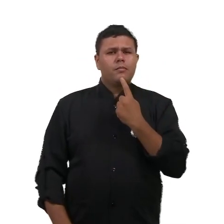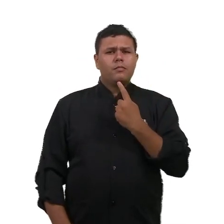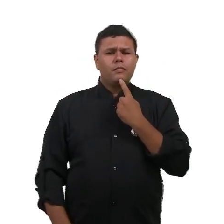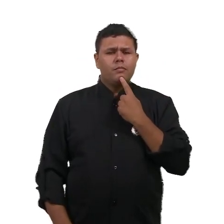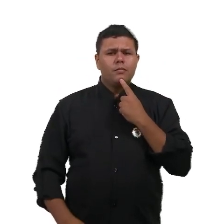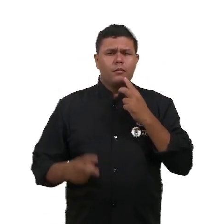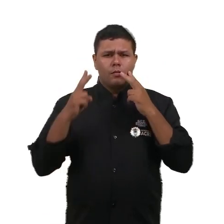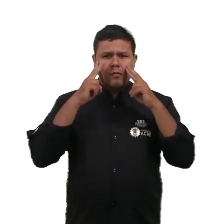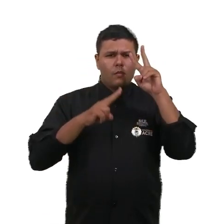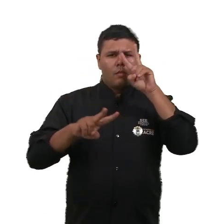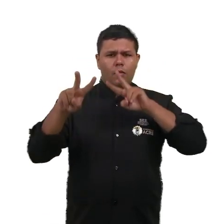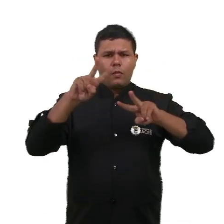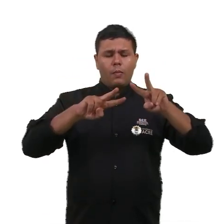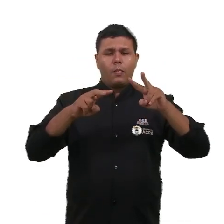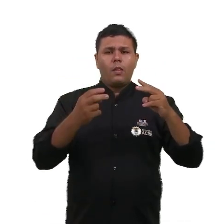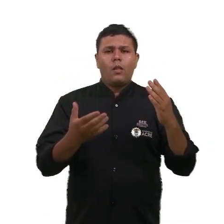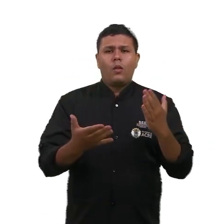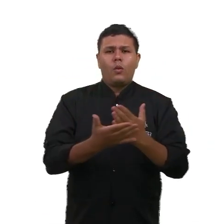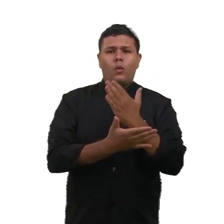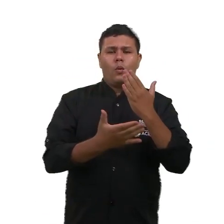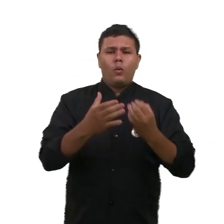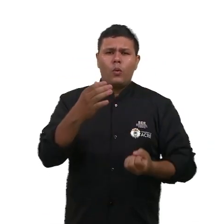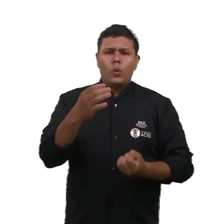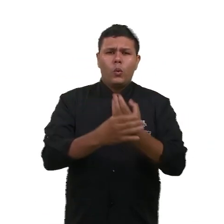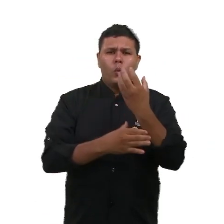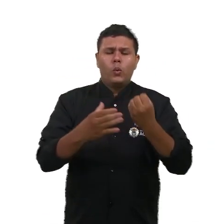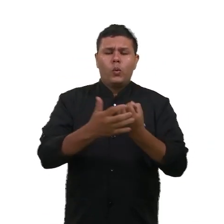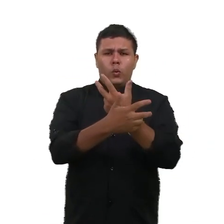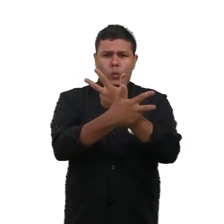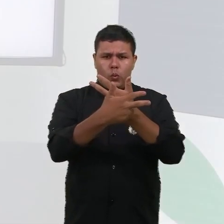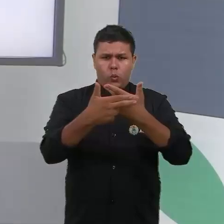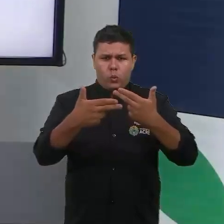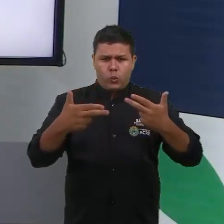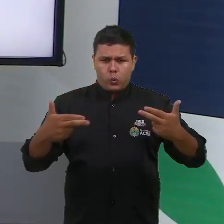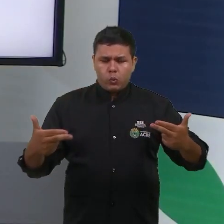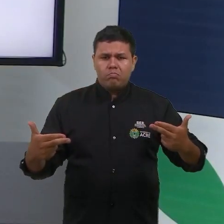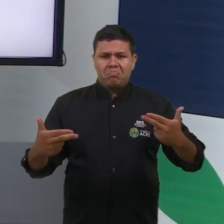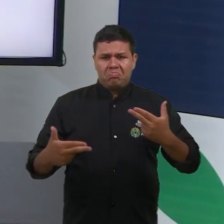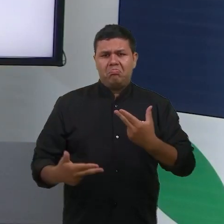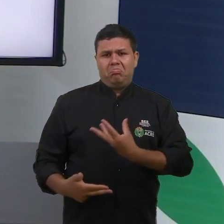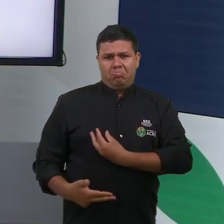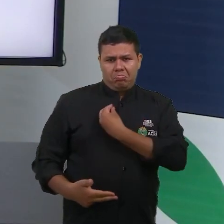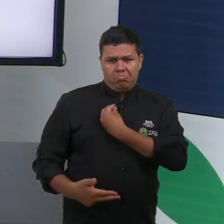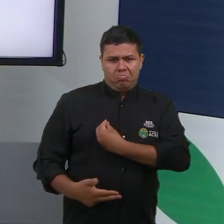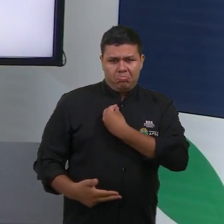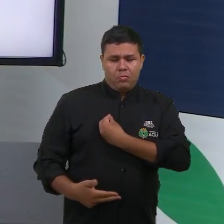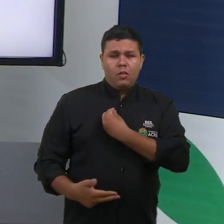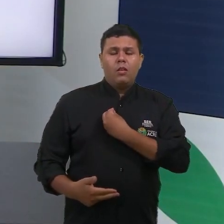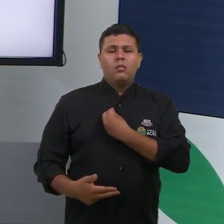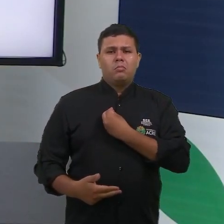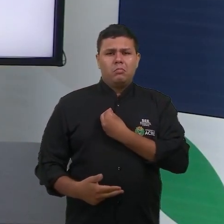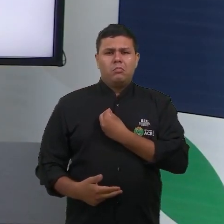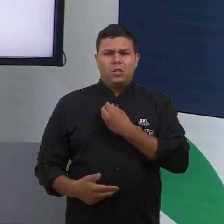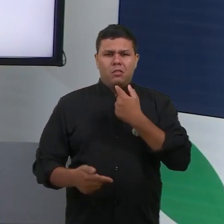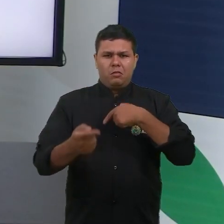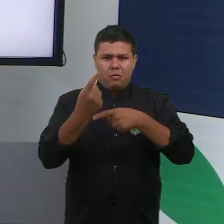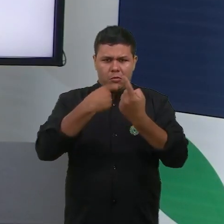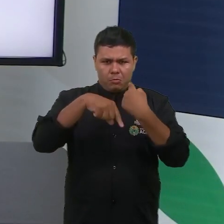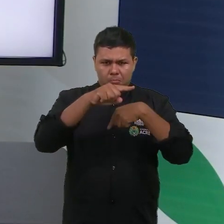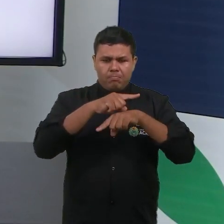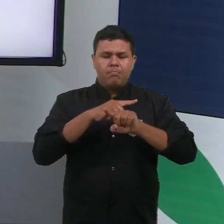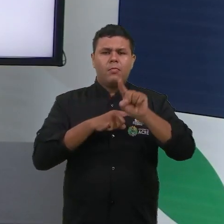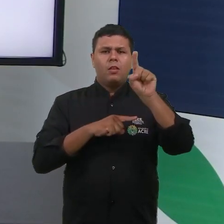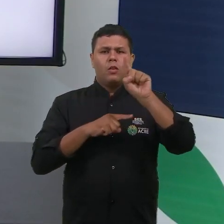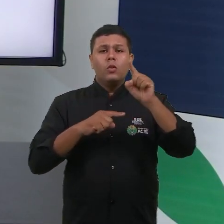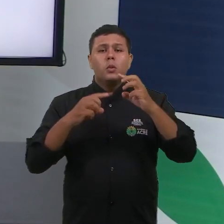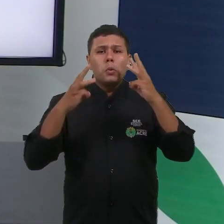o livro A Origem das Espécies, o que Charles Darwin publicou, né? Teve sucesso aí. O Wallace, ele